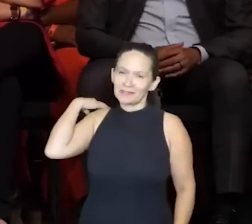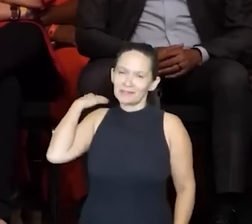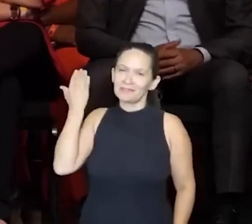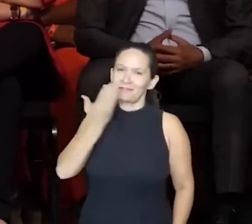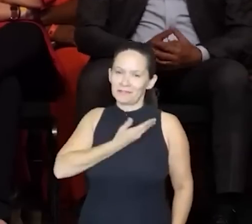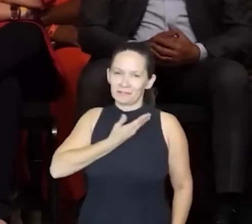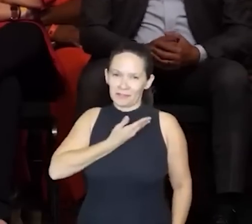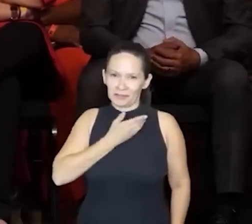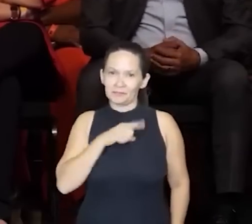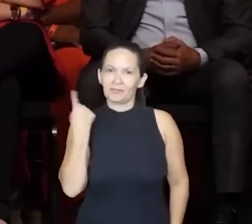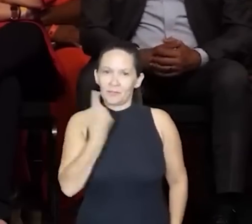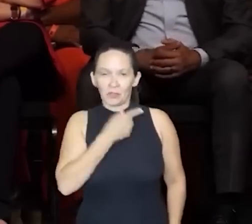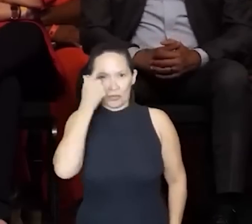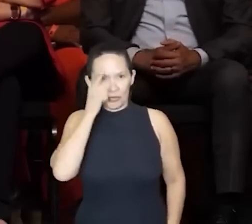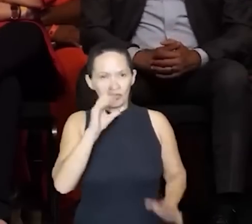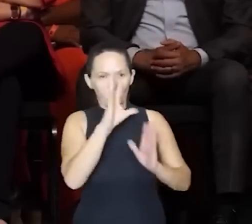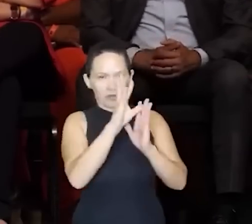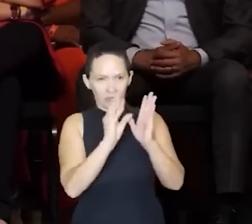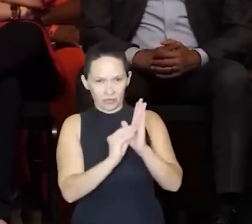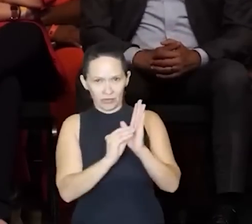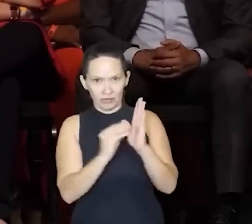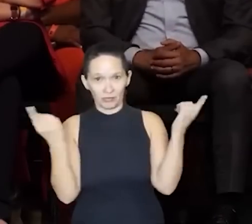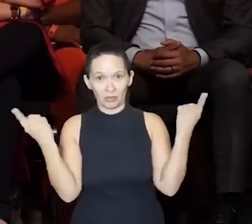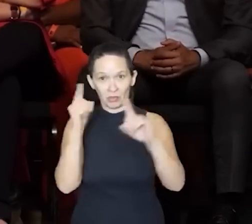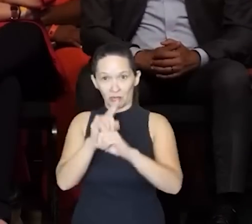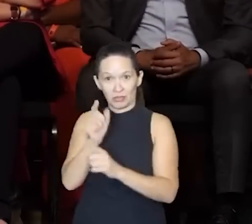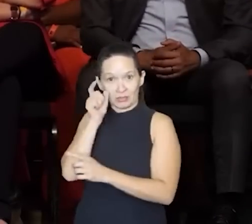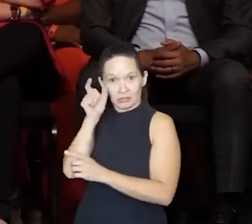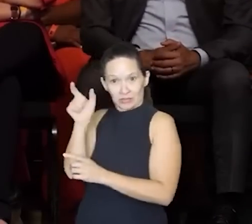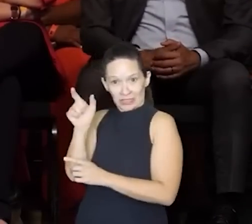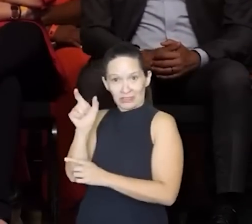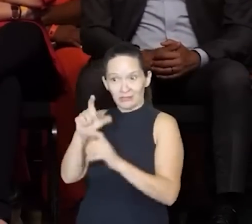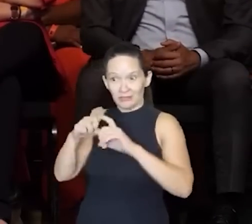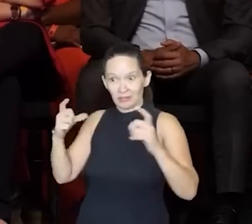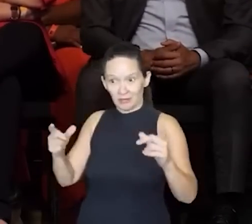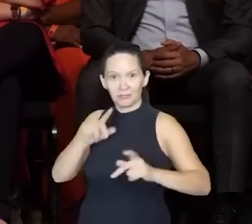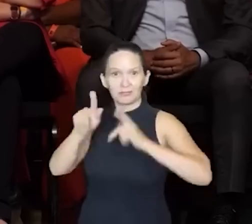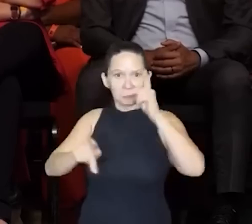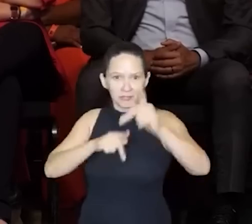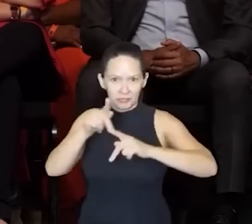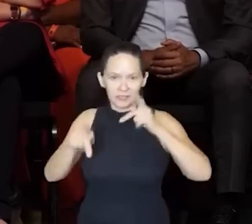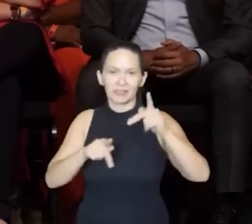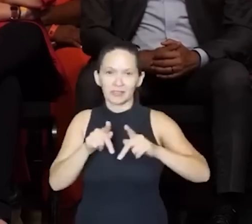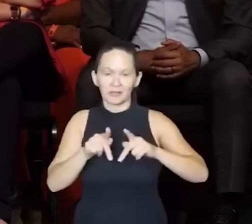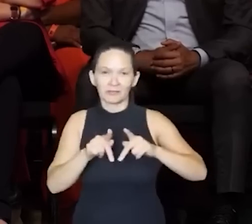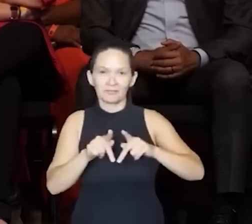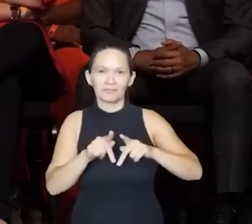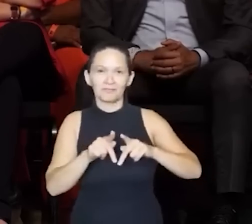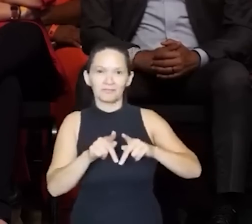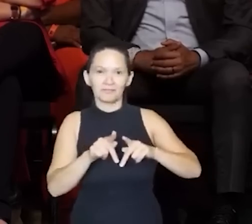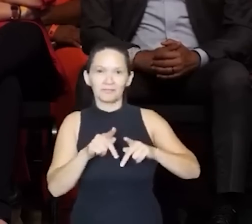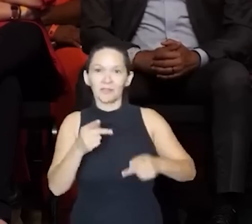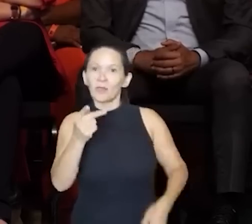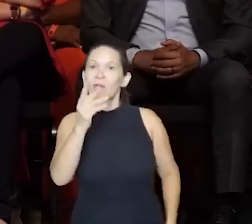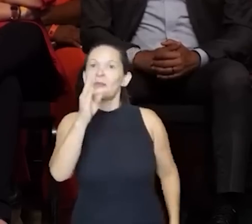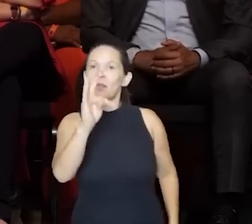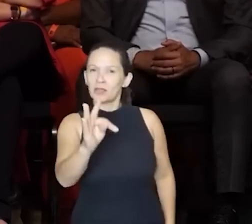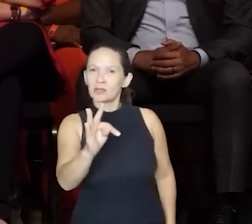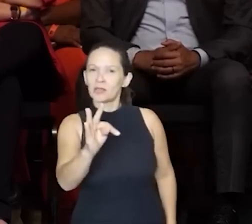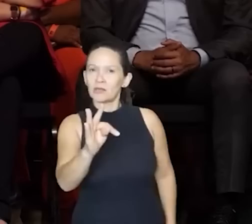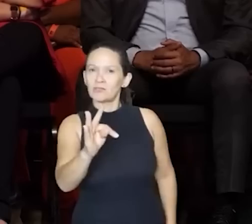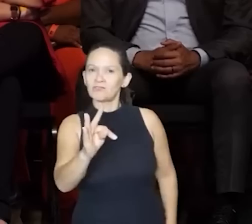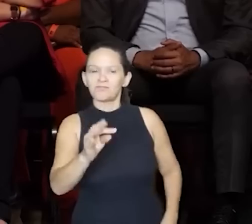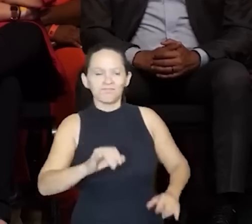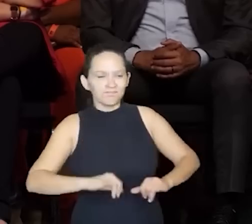sustentar aquele modelo, contrário aos interesses da imensa maioria da população, o PT foi perseguido